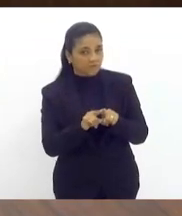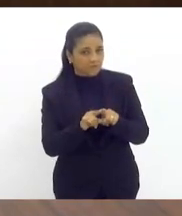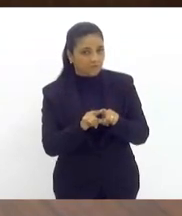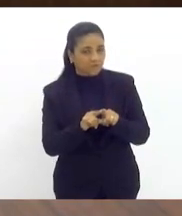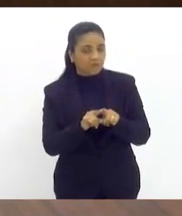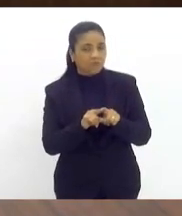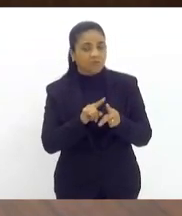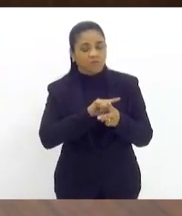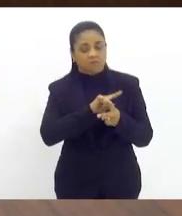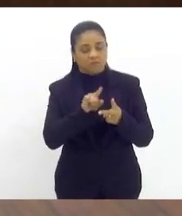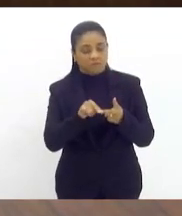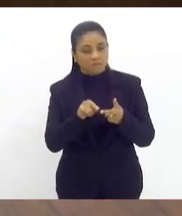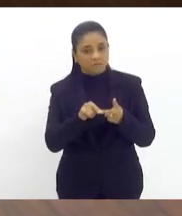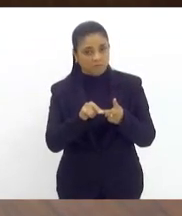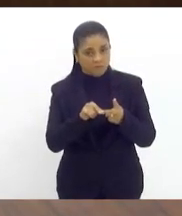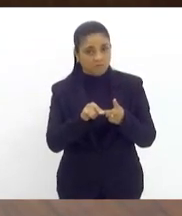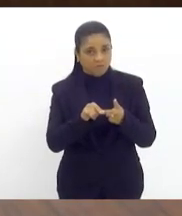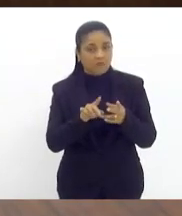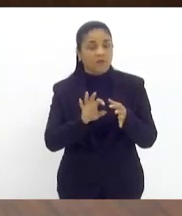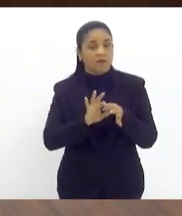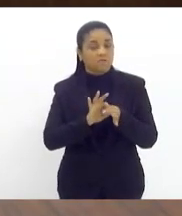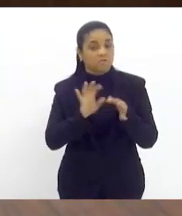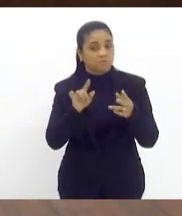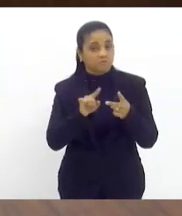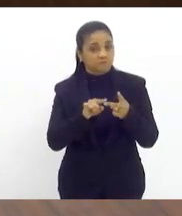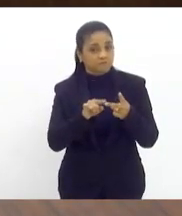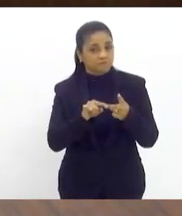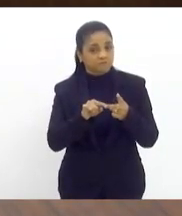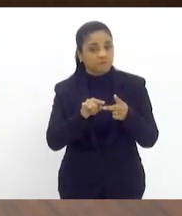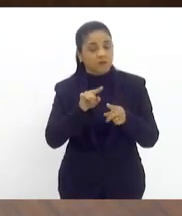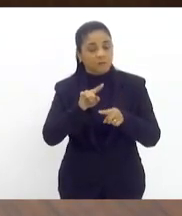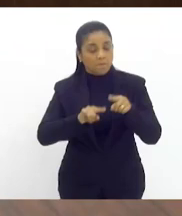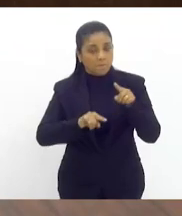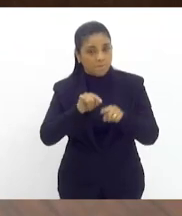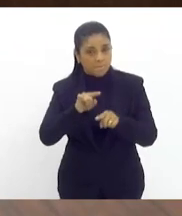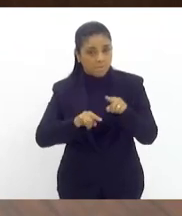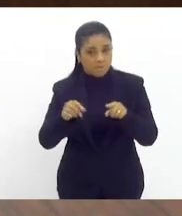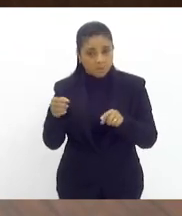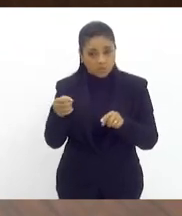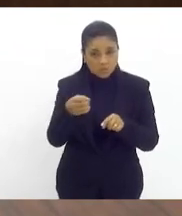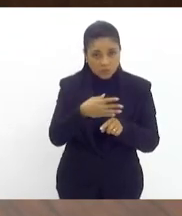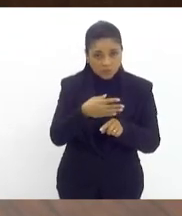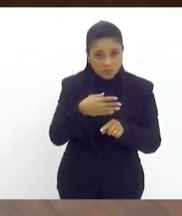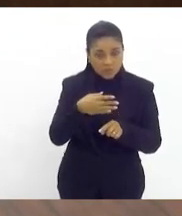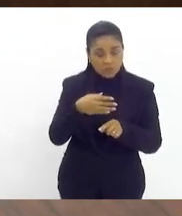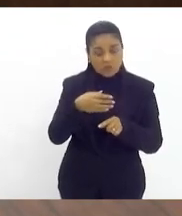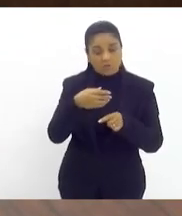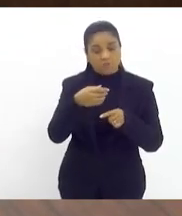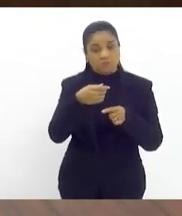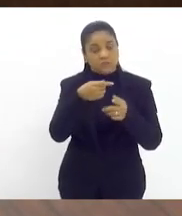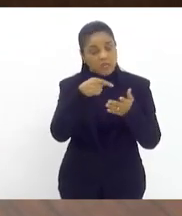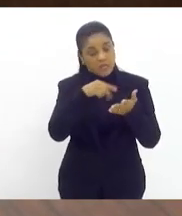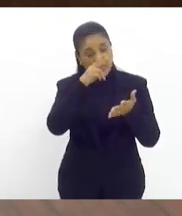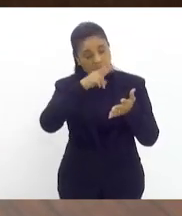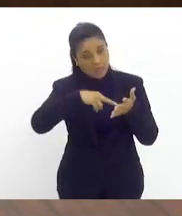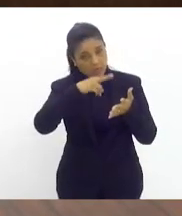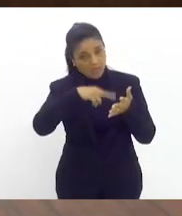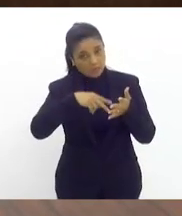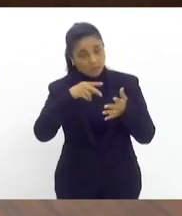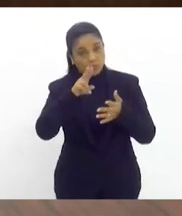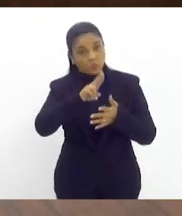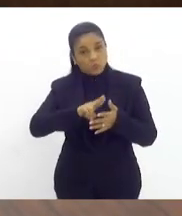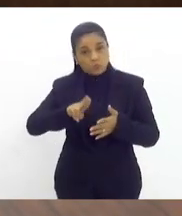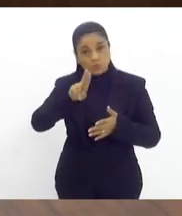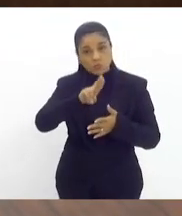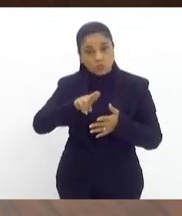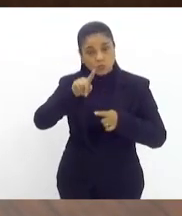novos equipamentos e o que está dizendo aqui o deputado Marcelo Dino é a utilização de